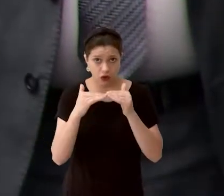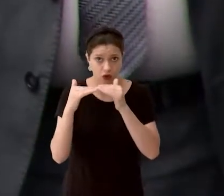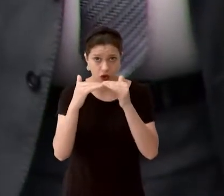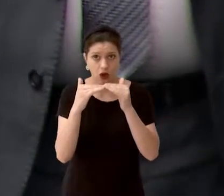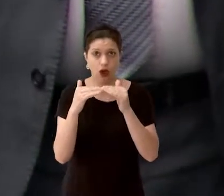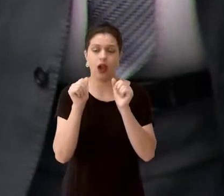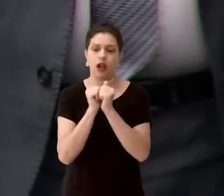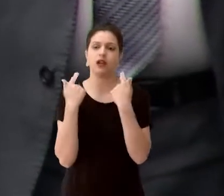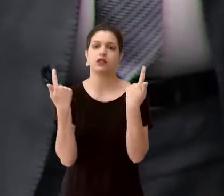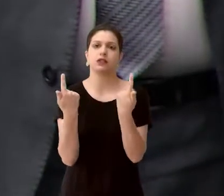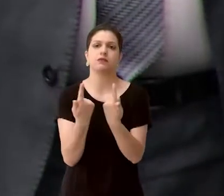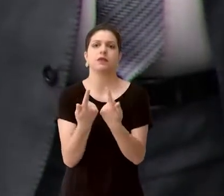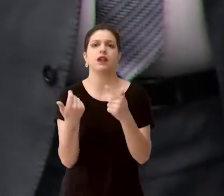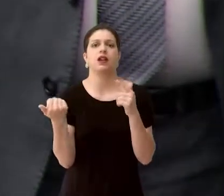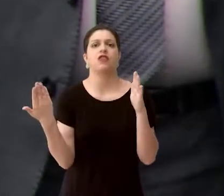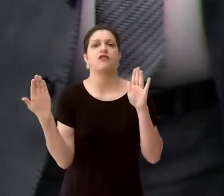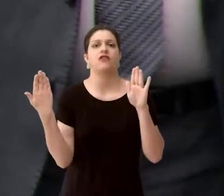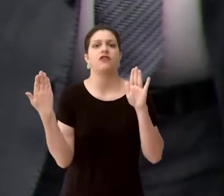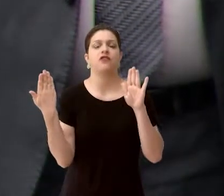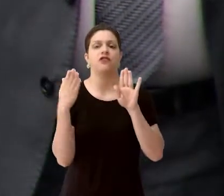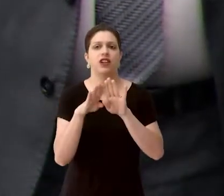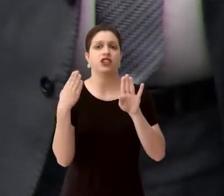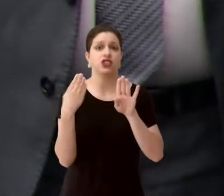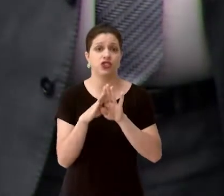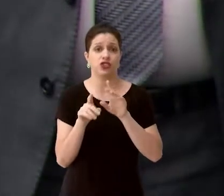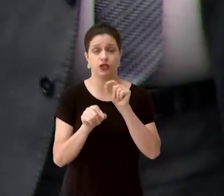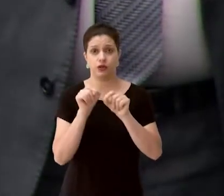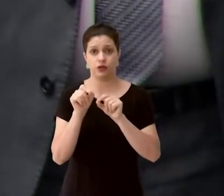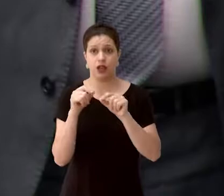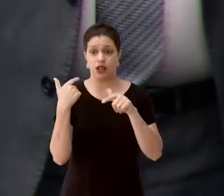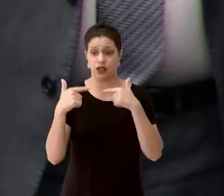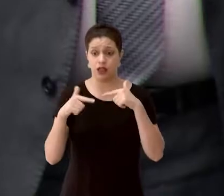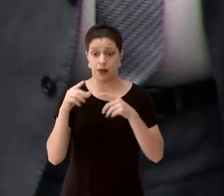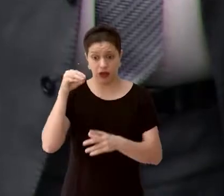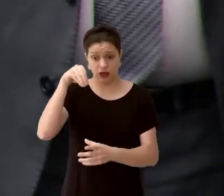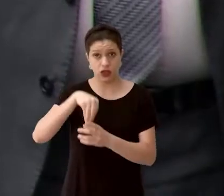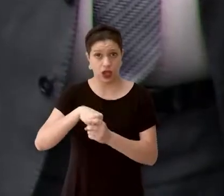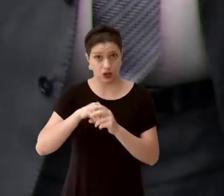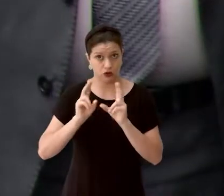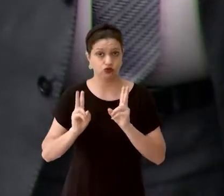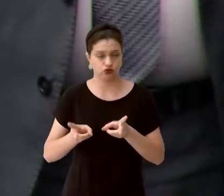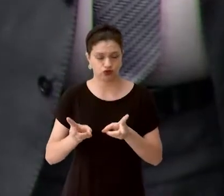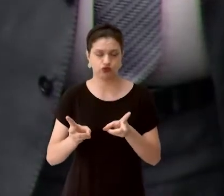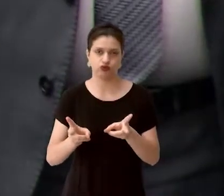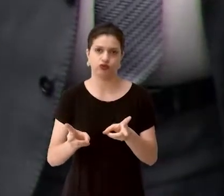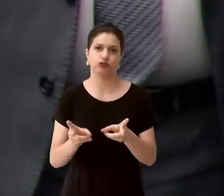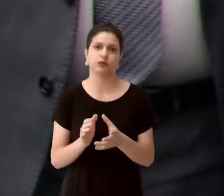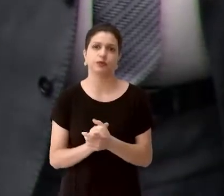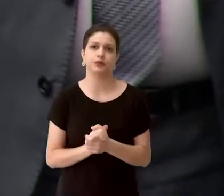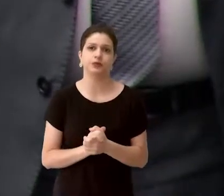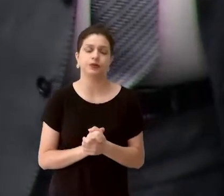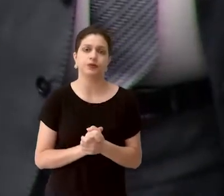os deputados presentes nessa sessão, a Assembleia será fechada com os trabalhos internos